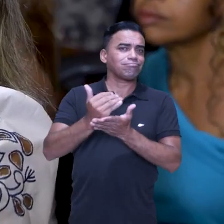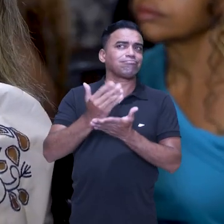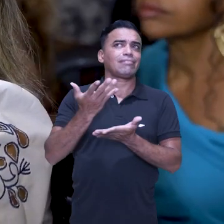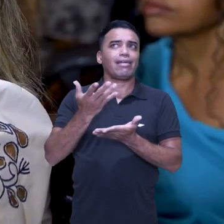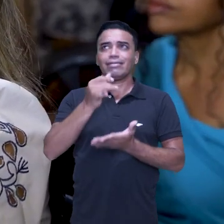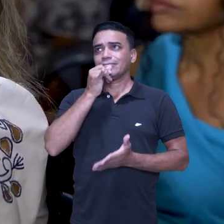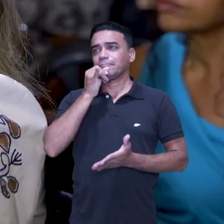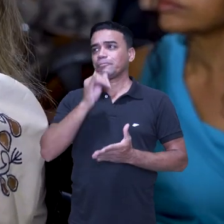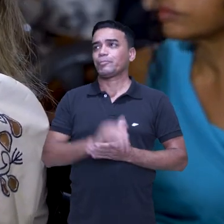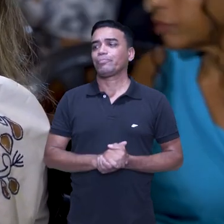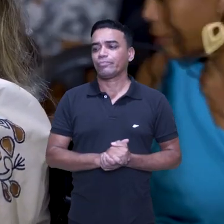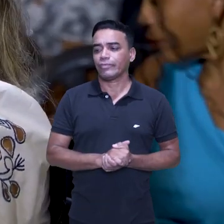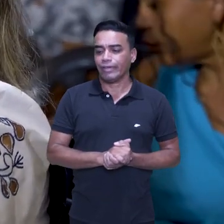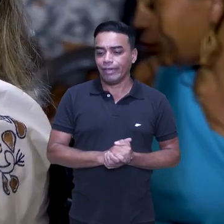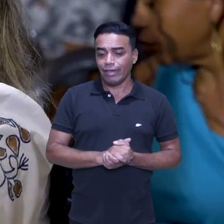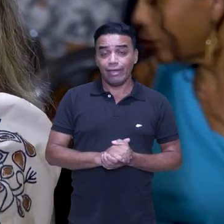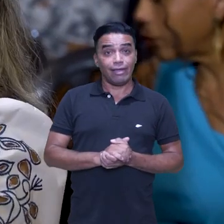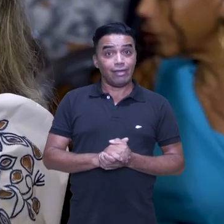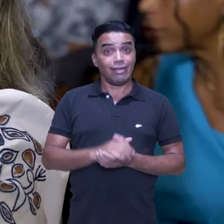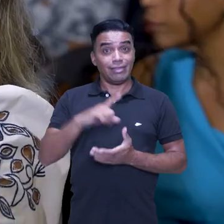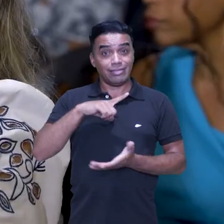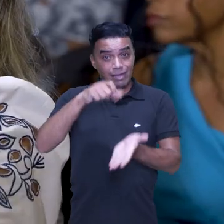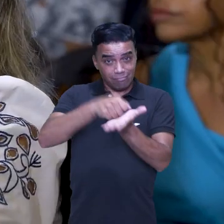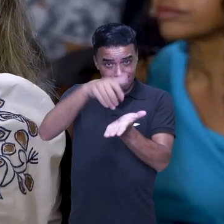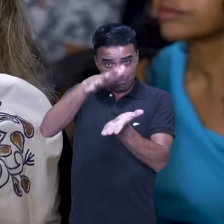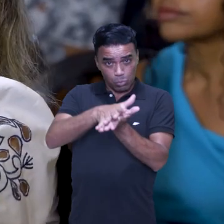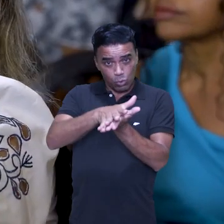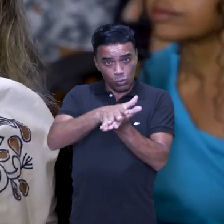de quando tem as multas,